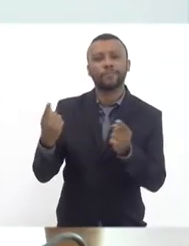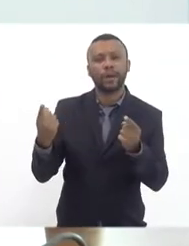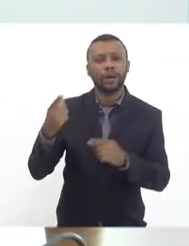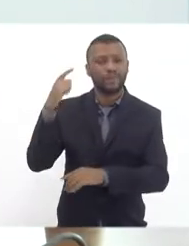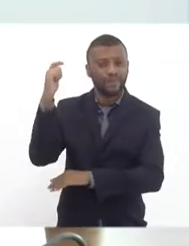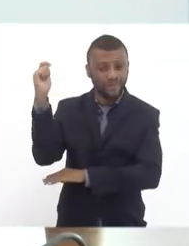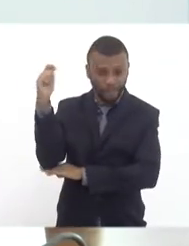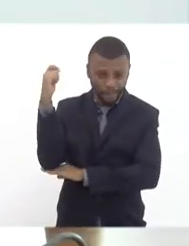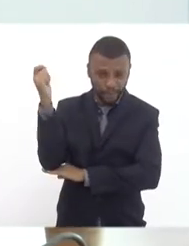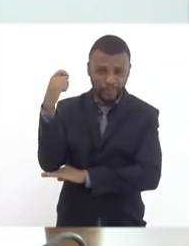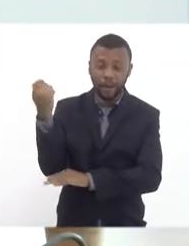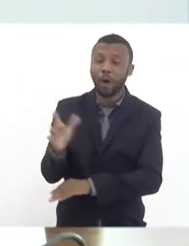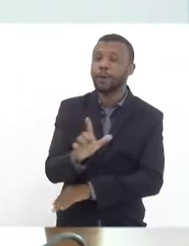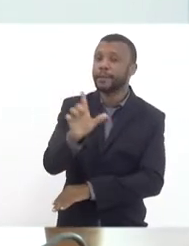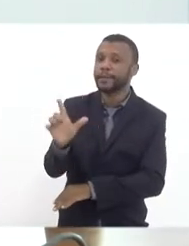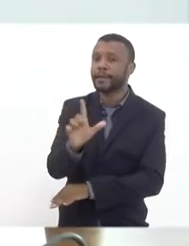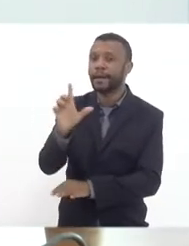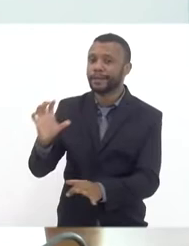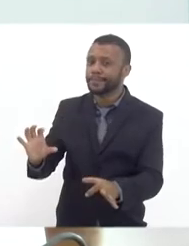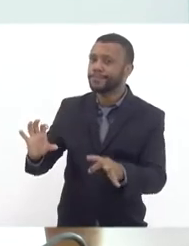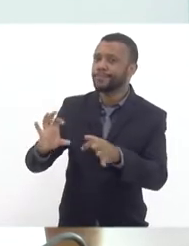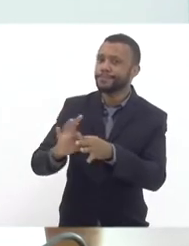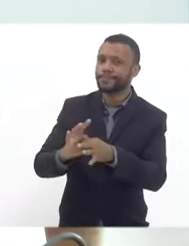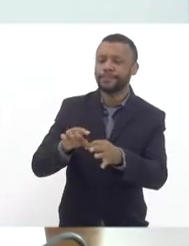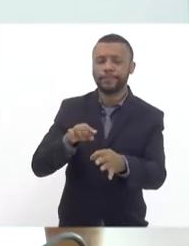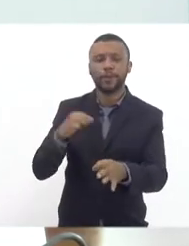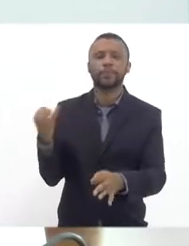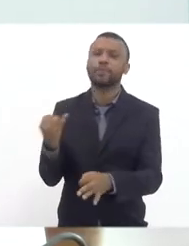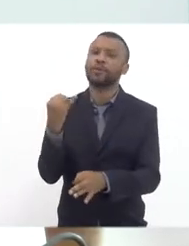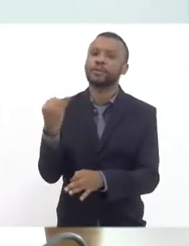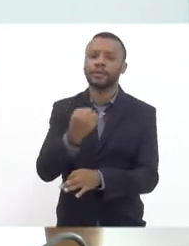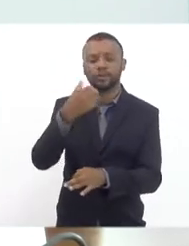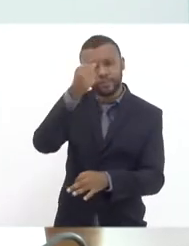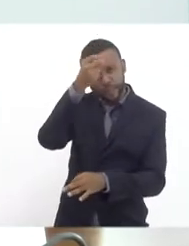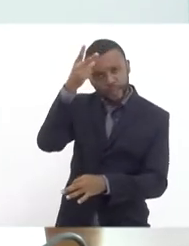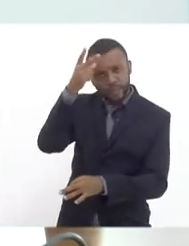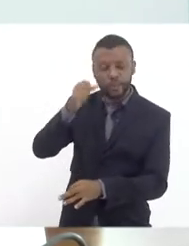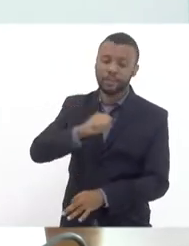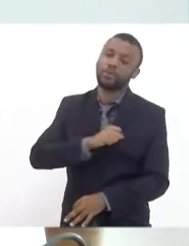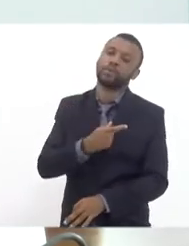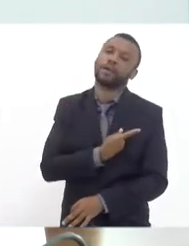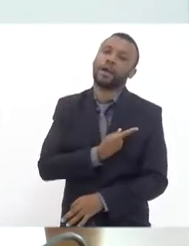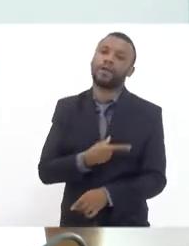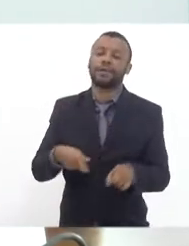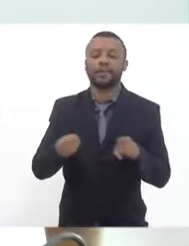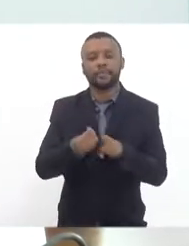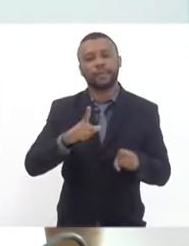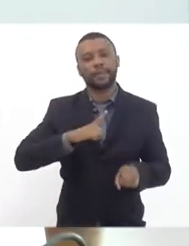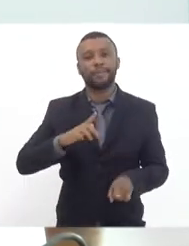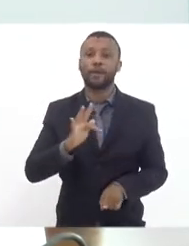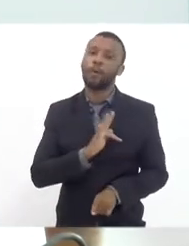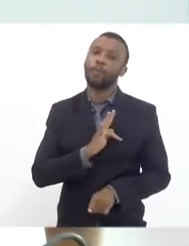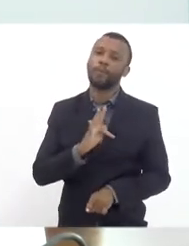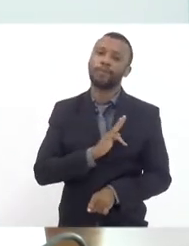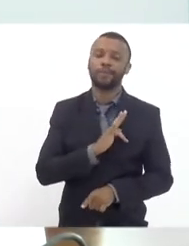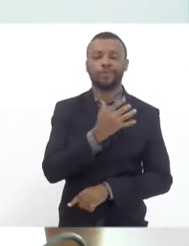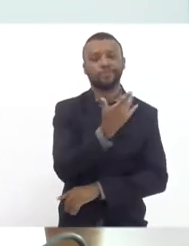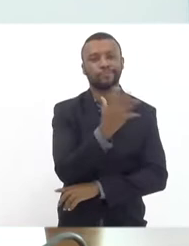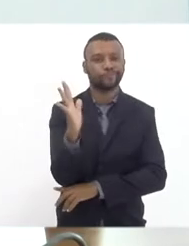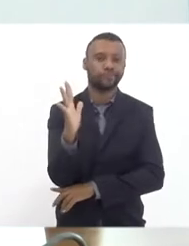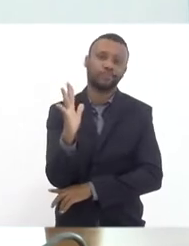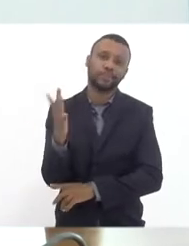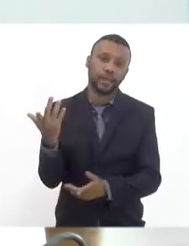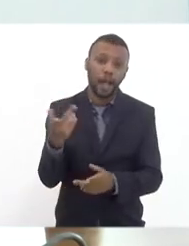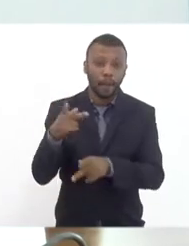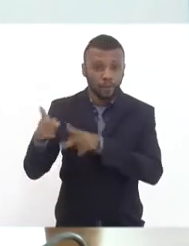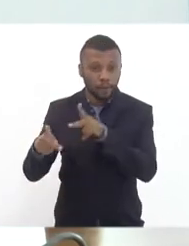São Gonçalo. Inclusive, o Batalhão Florestal, que é um espaço que a população acolheu muito, até por conta da própria dinâmica de segurança.